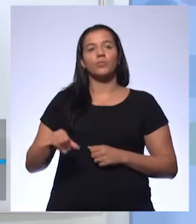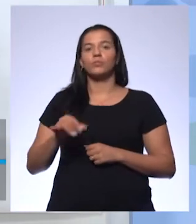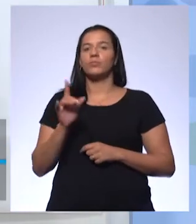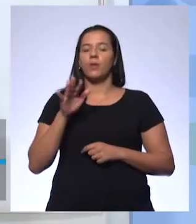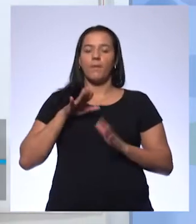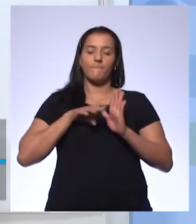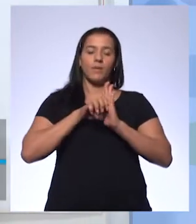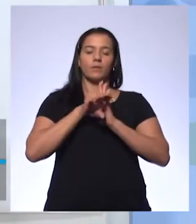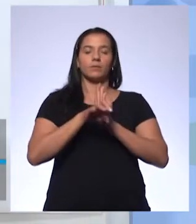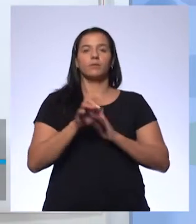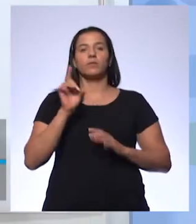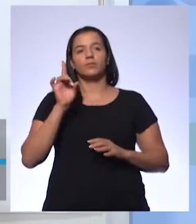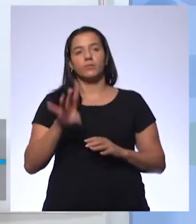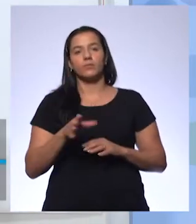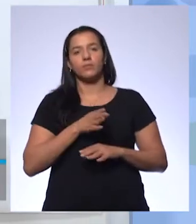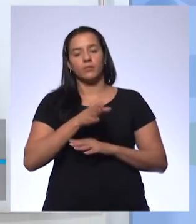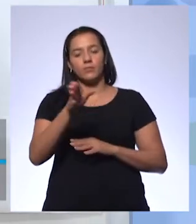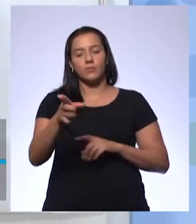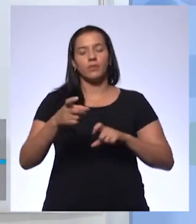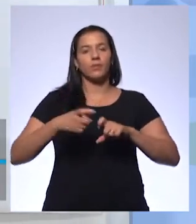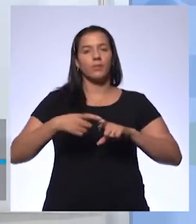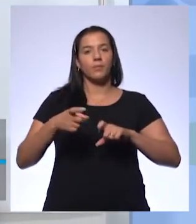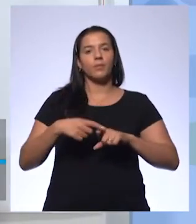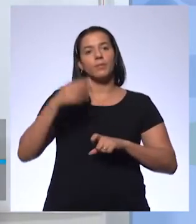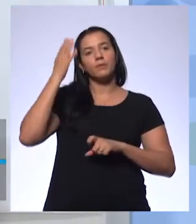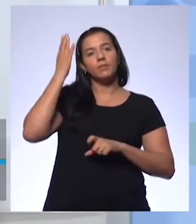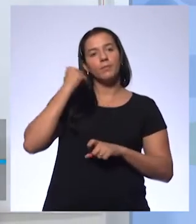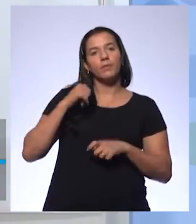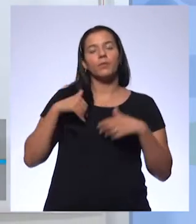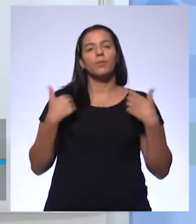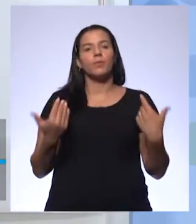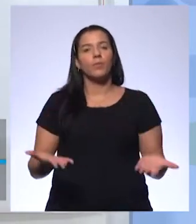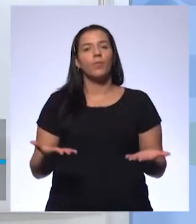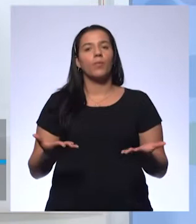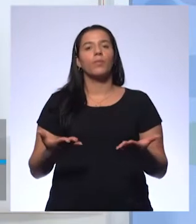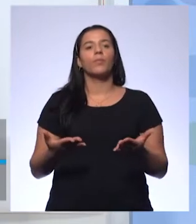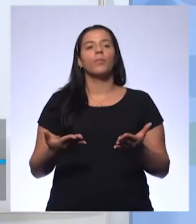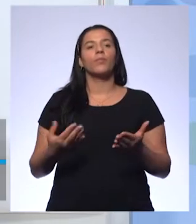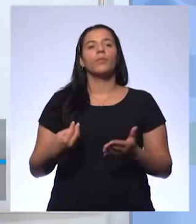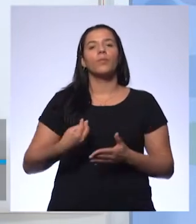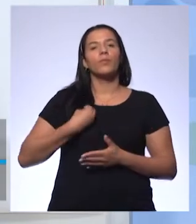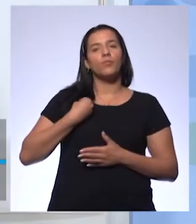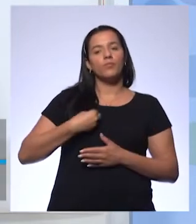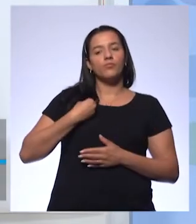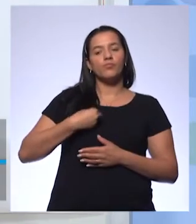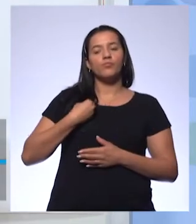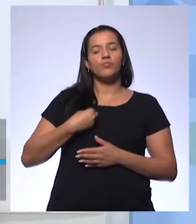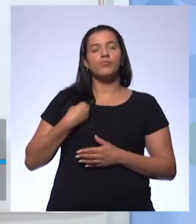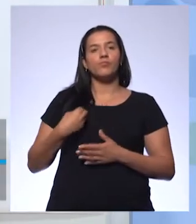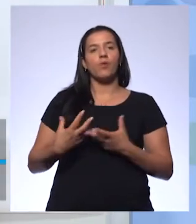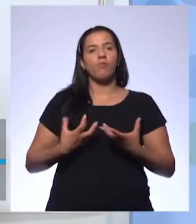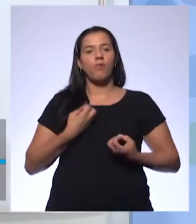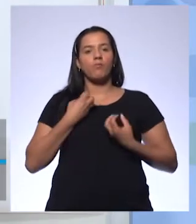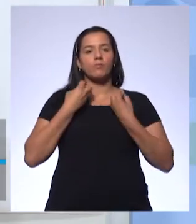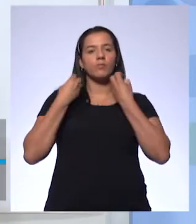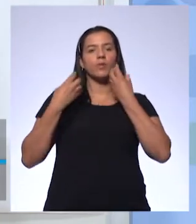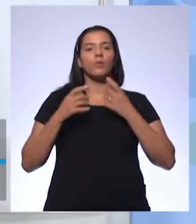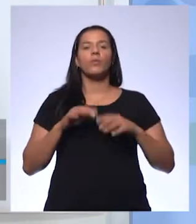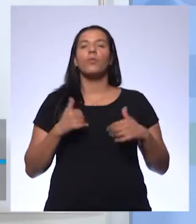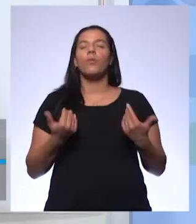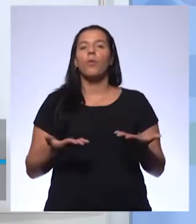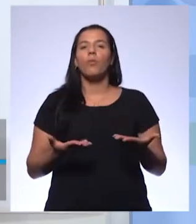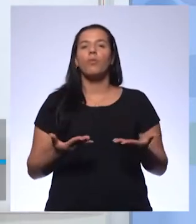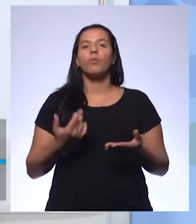Então é importante eu ir ao médico para saber qual é o ser vivo que está me atacando, e aí ele vai passar o